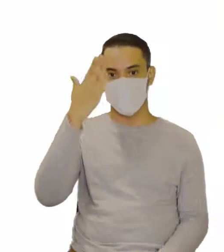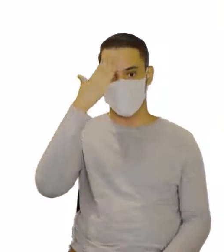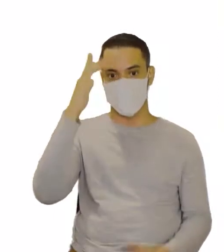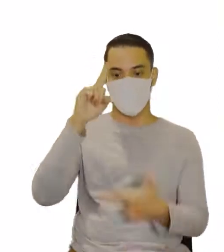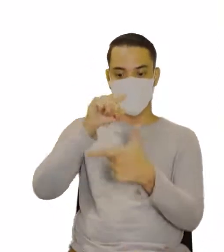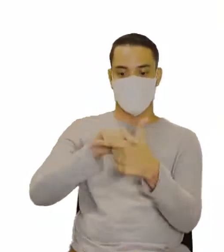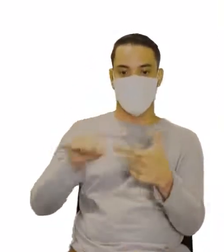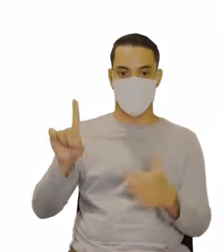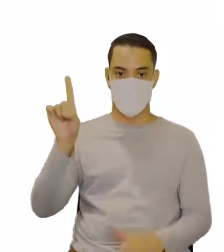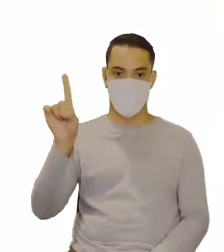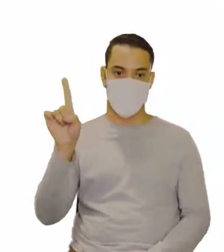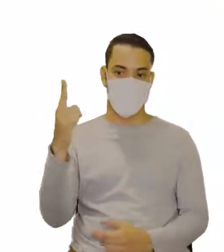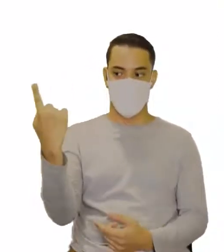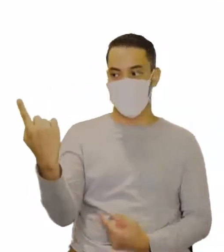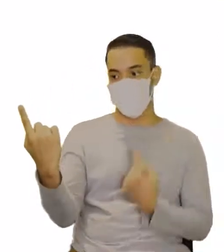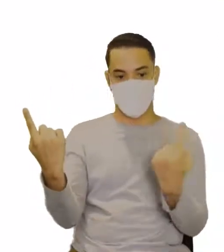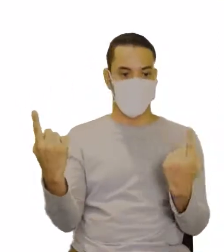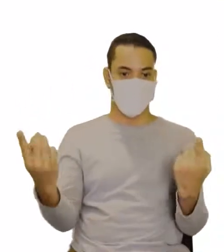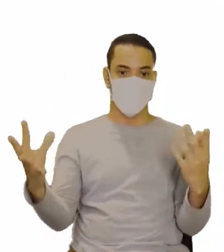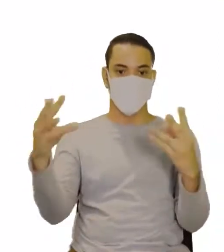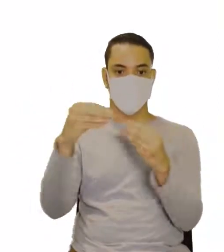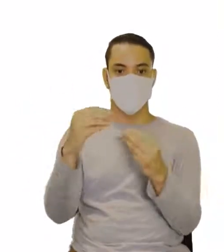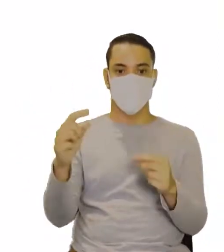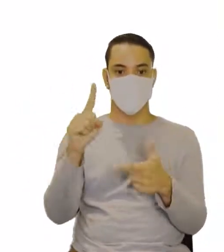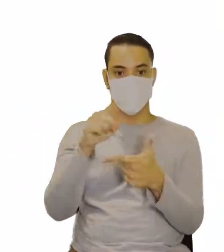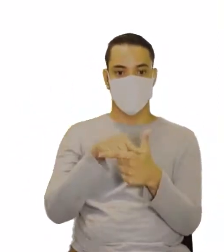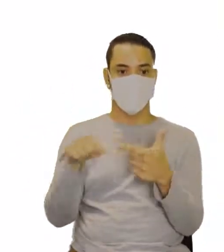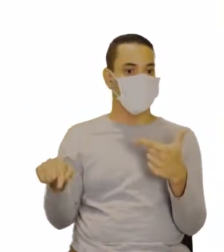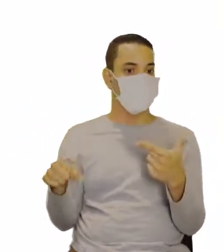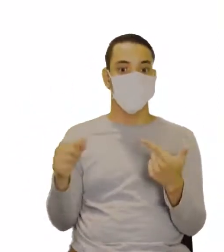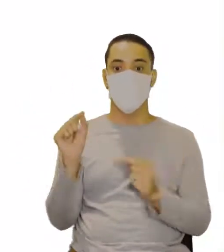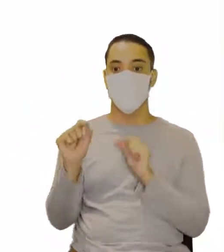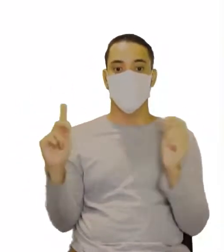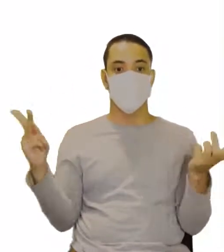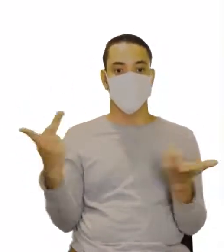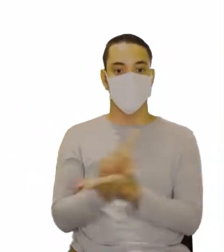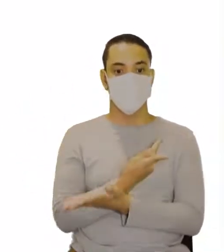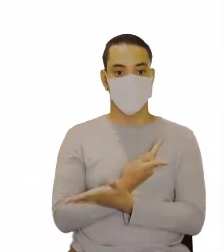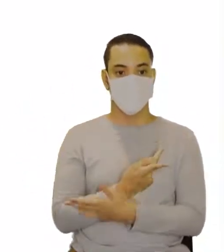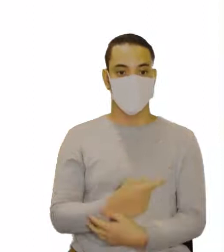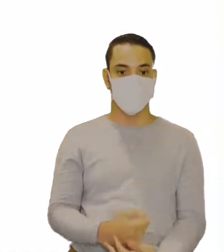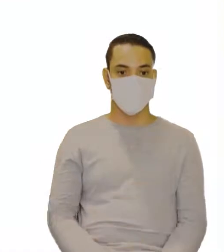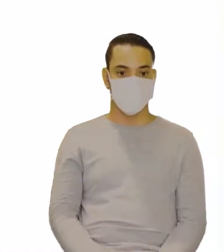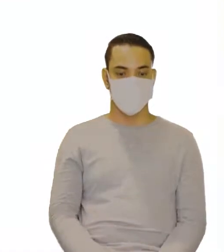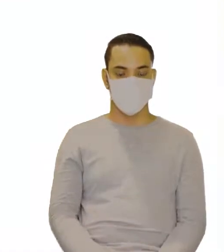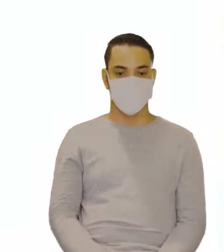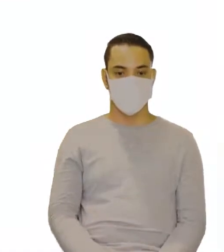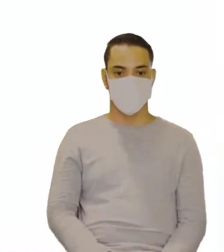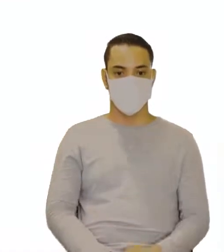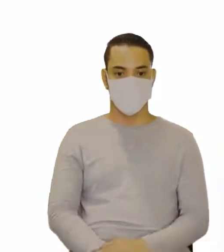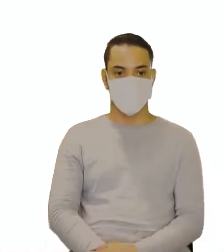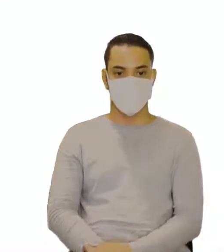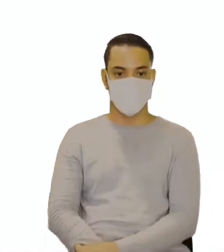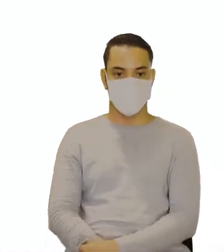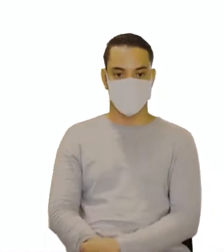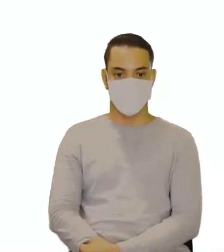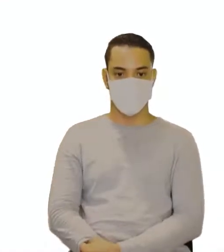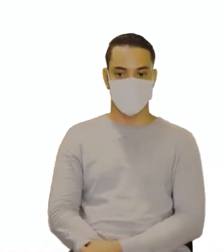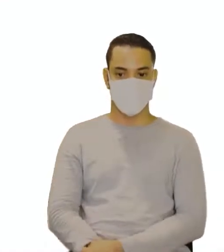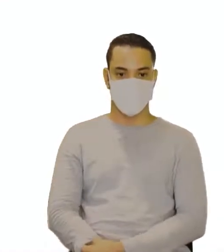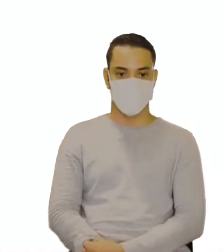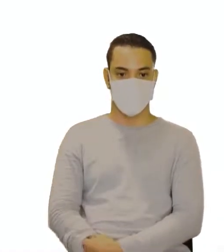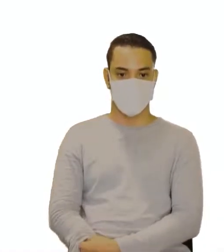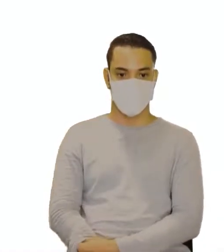dividir um pelo outro. Dividindo aí, o que vai acontecer? Eu vou ter um valor